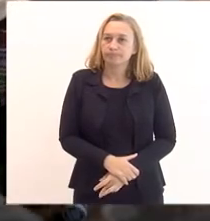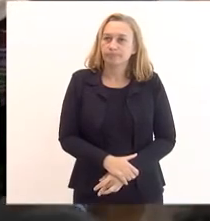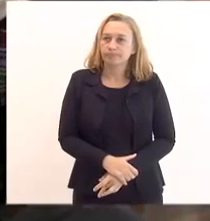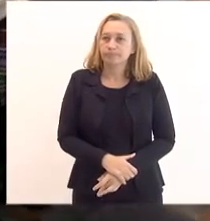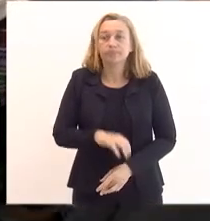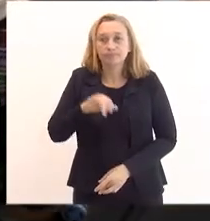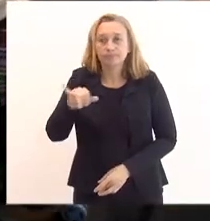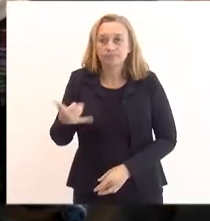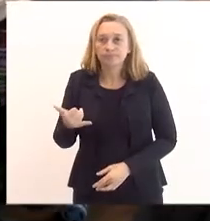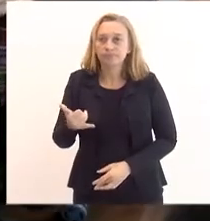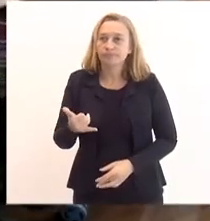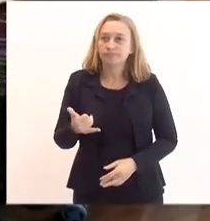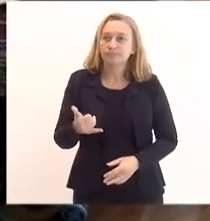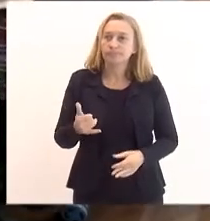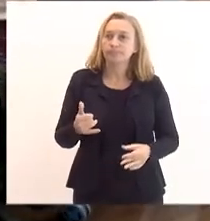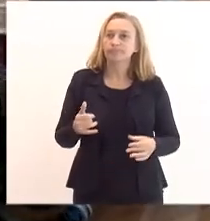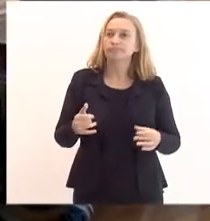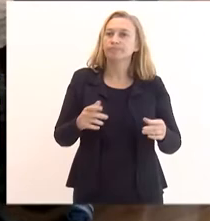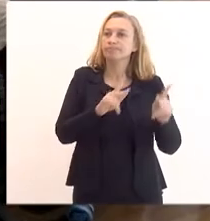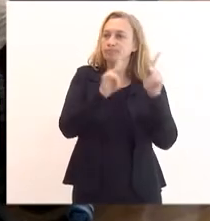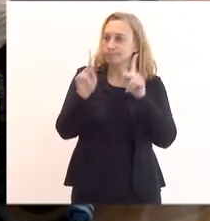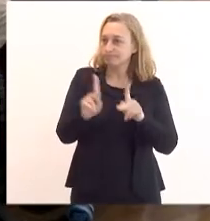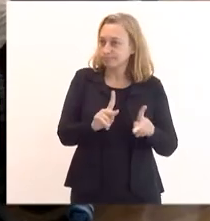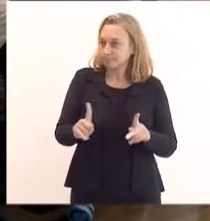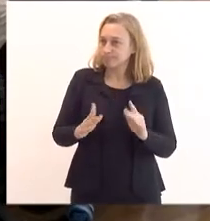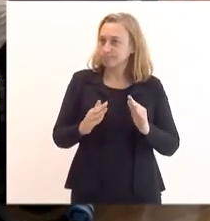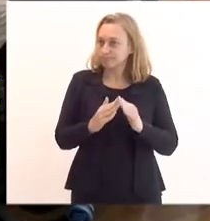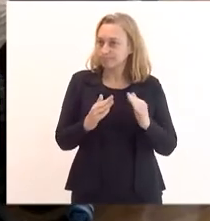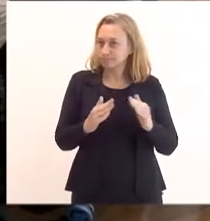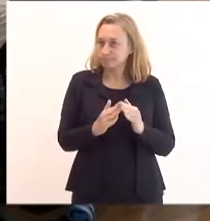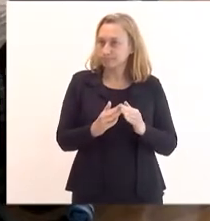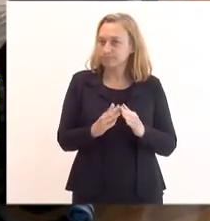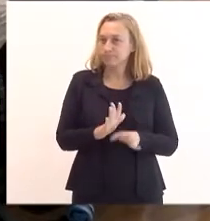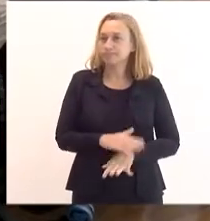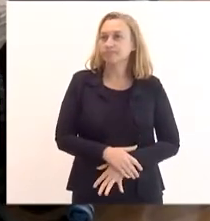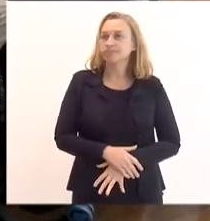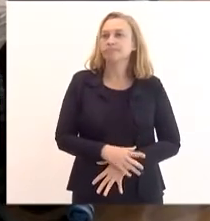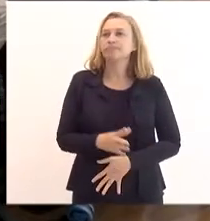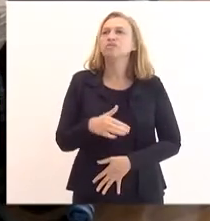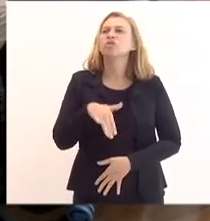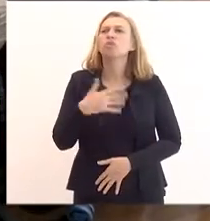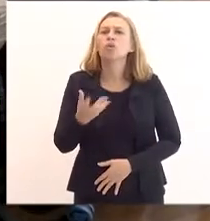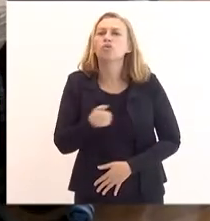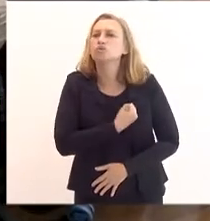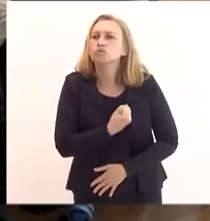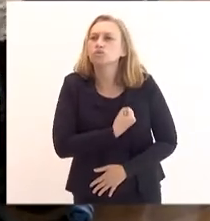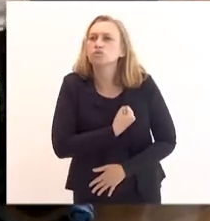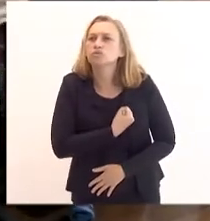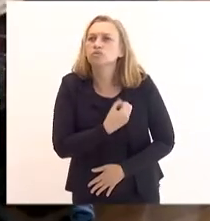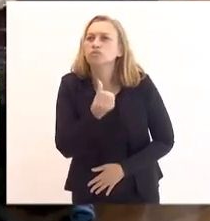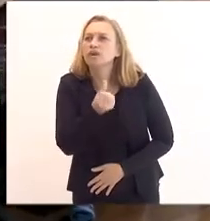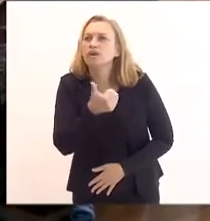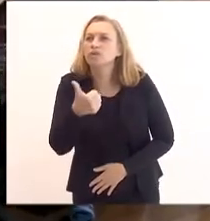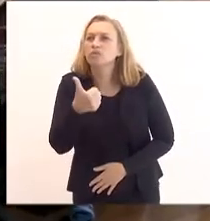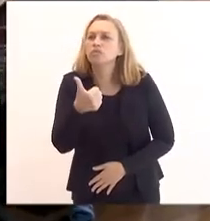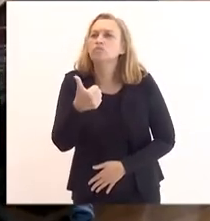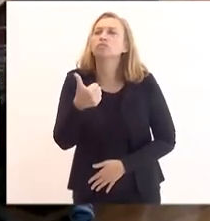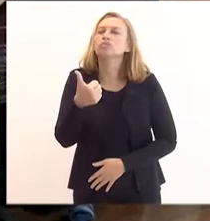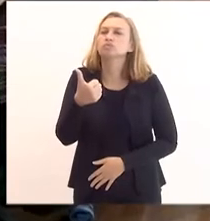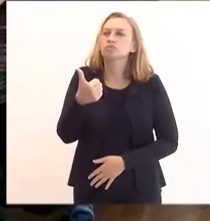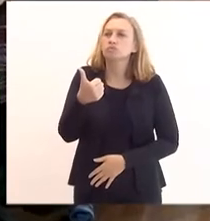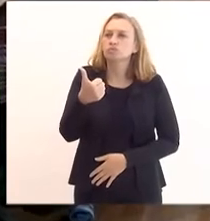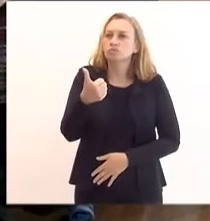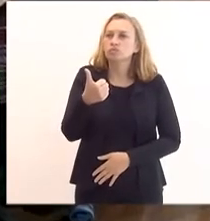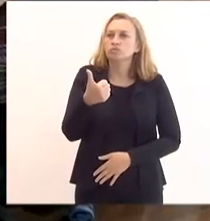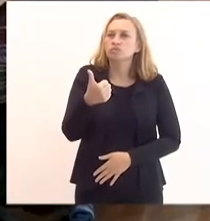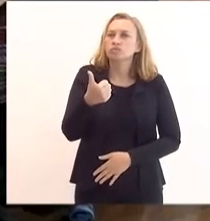aproveitando o clima de harmonia e composição. O que o Luiz pediu é inversão. Presidente, qual é o número da pauta? 61. Questão de ordem. É o